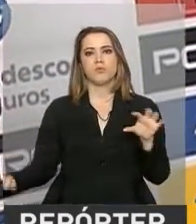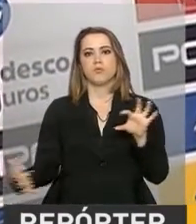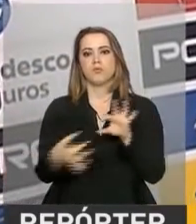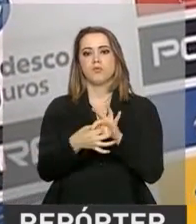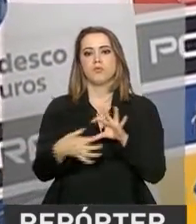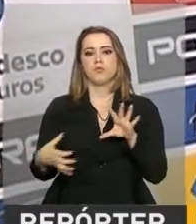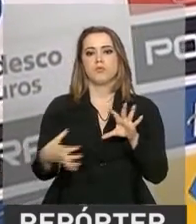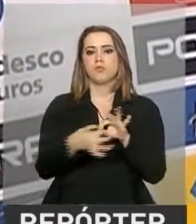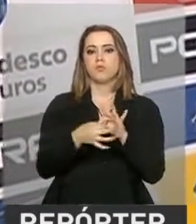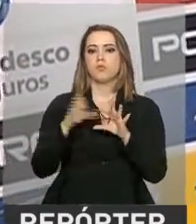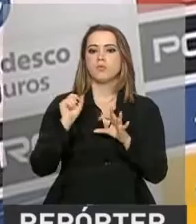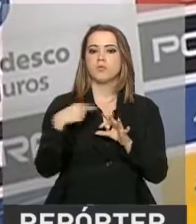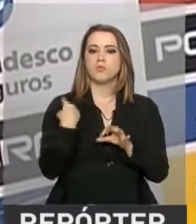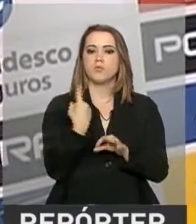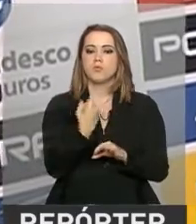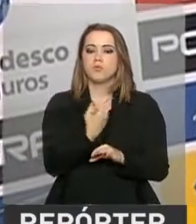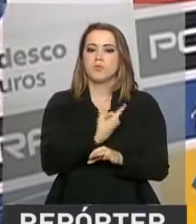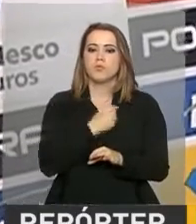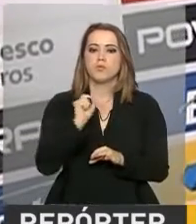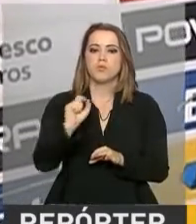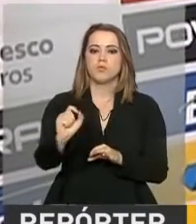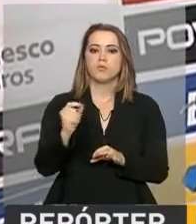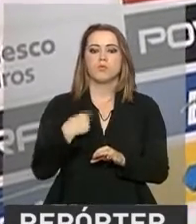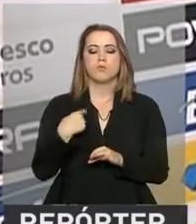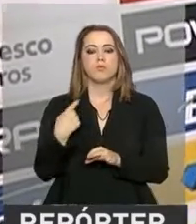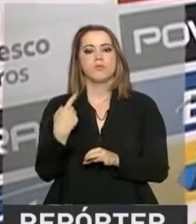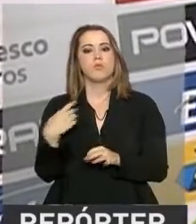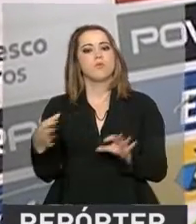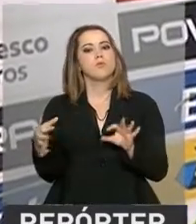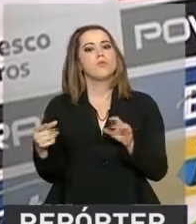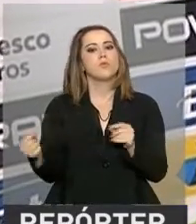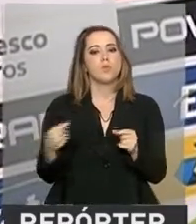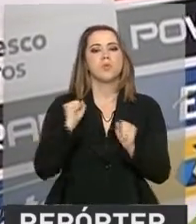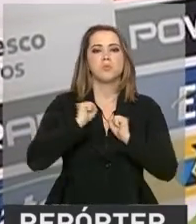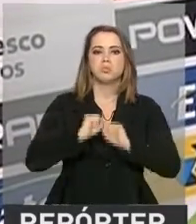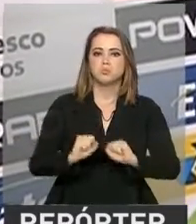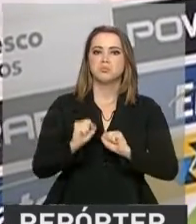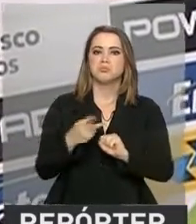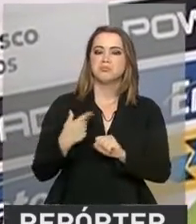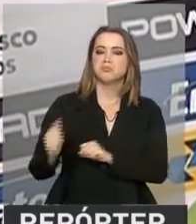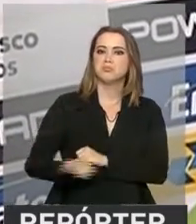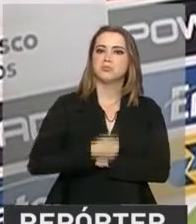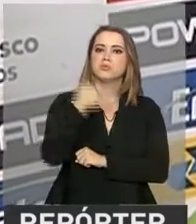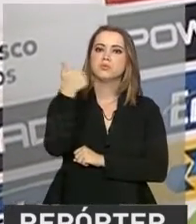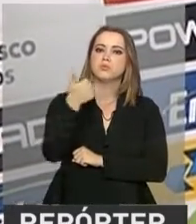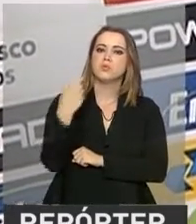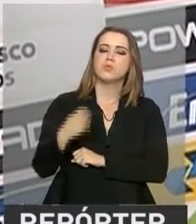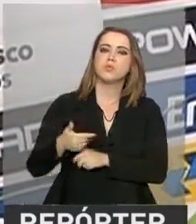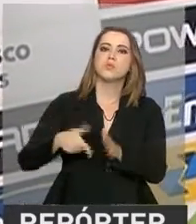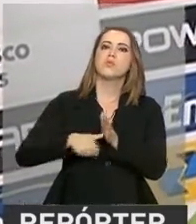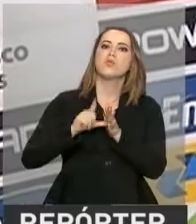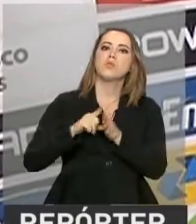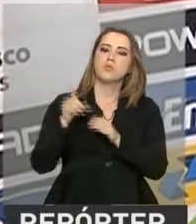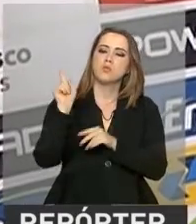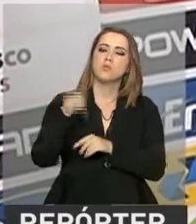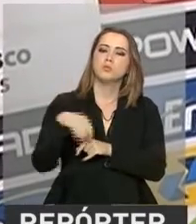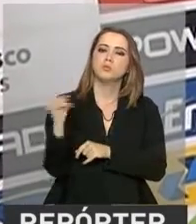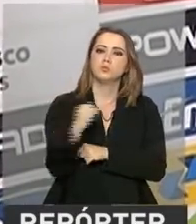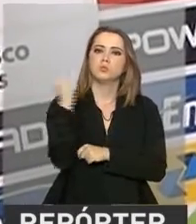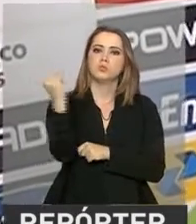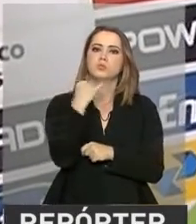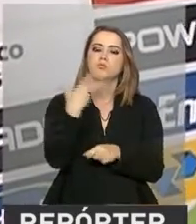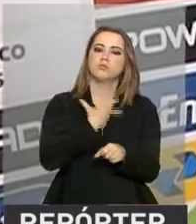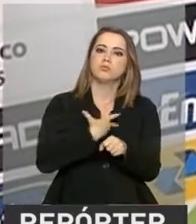né, os meus profissionais que trabalham comigo. Eu consegui ter um pouquinho mais de estrutura do que eu tinha antes e eu acho que isso foi fundamental